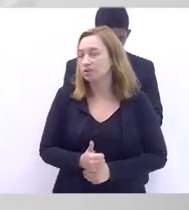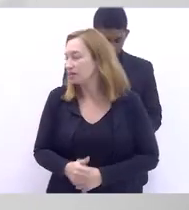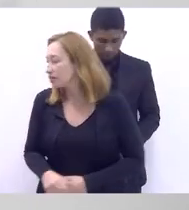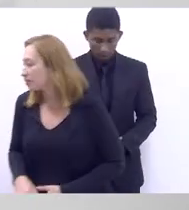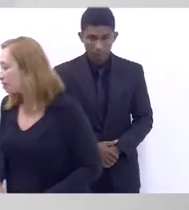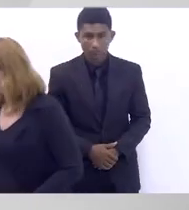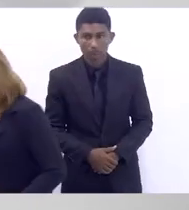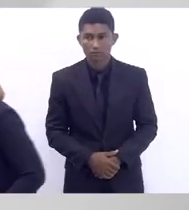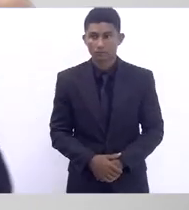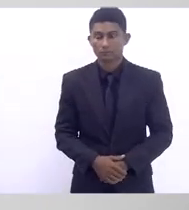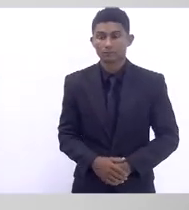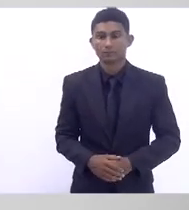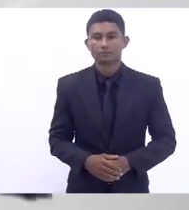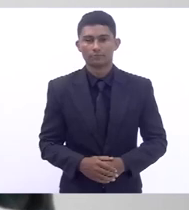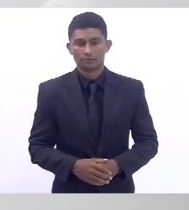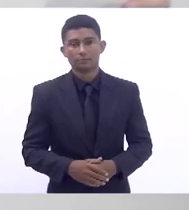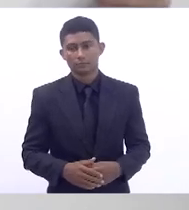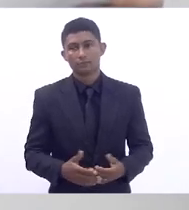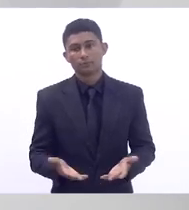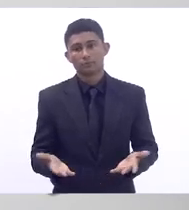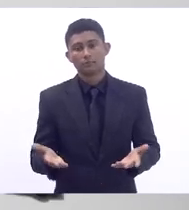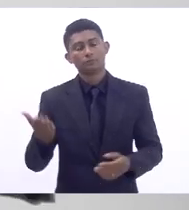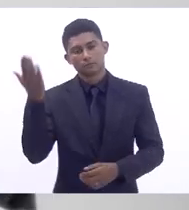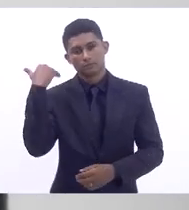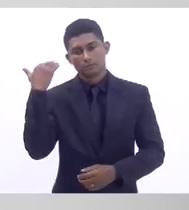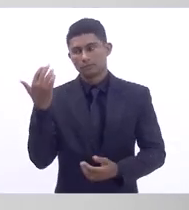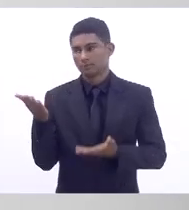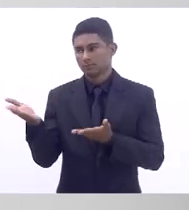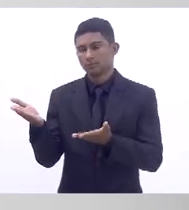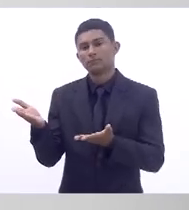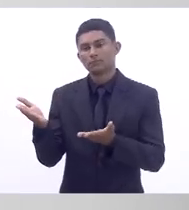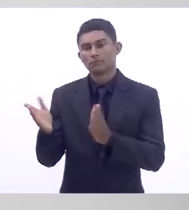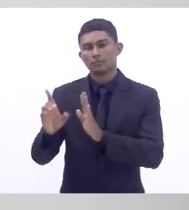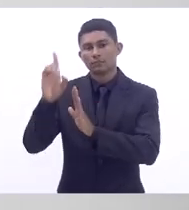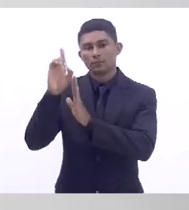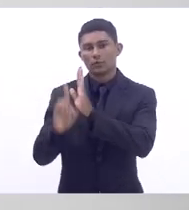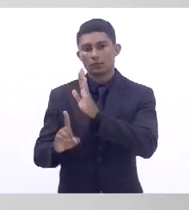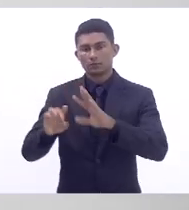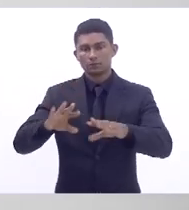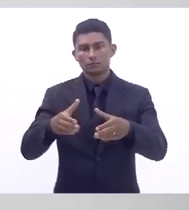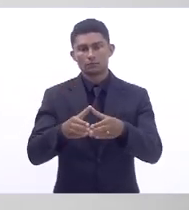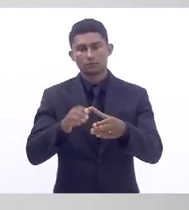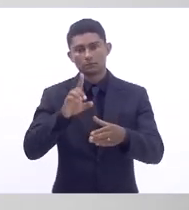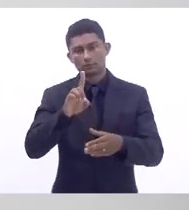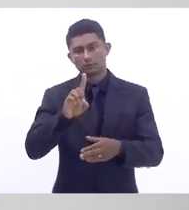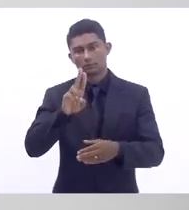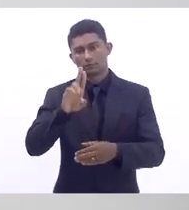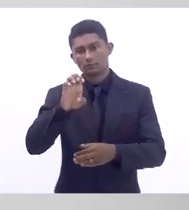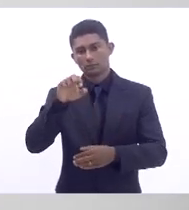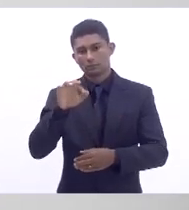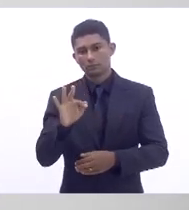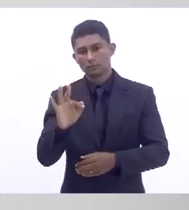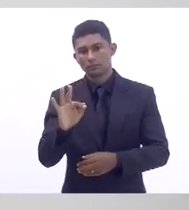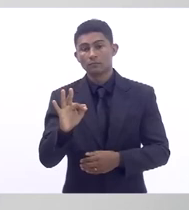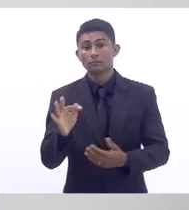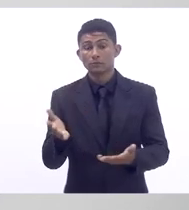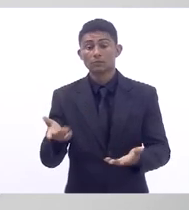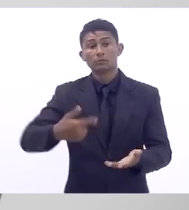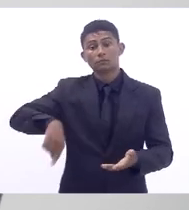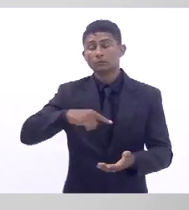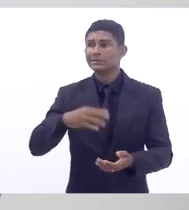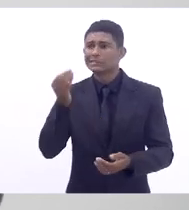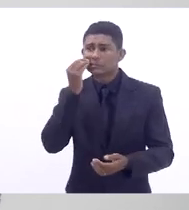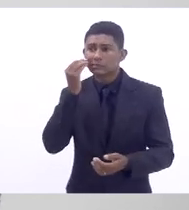pelo professor Carlão na época Inclusive era diretor da doença a gente apresentou o projeto Tenta abrir uma interlocução com o governo